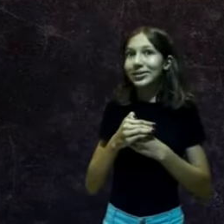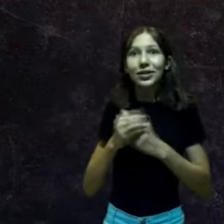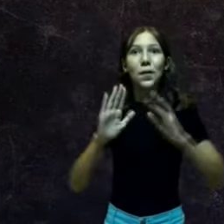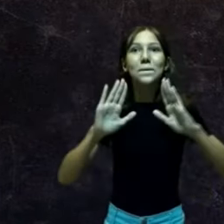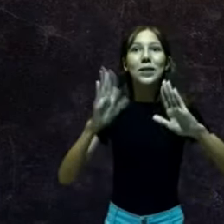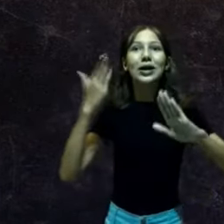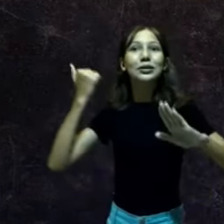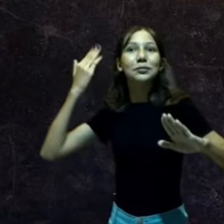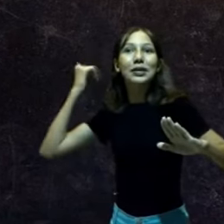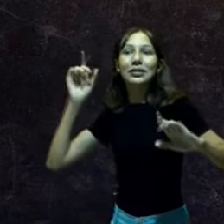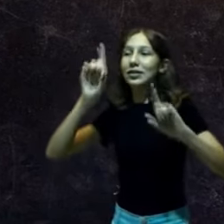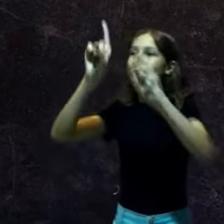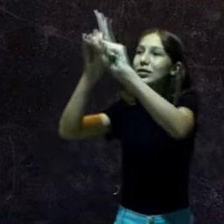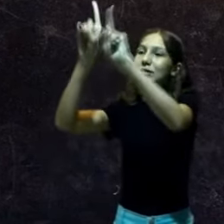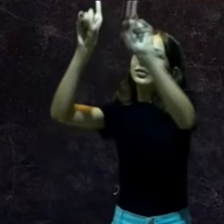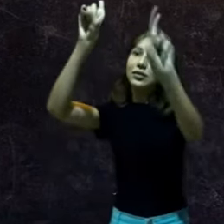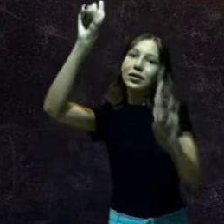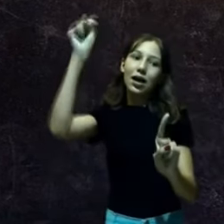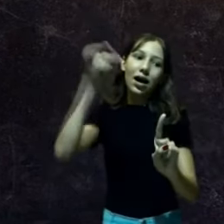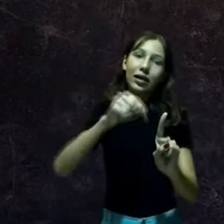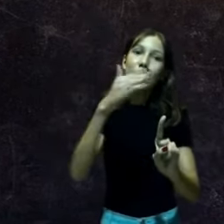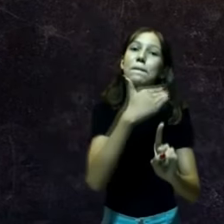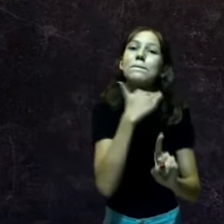entregou, será que não dará